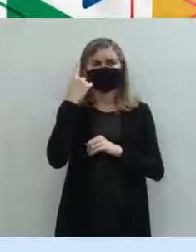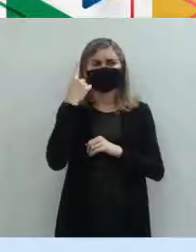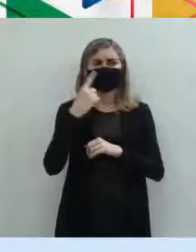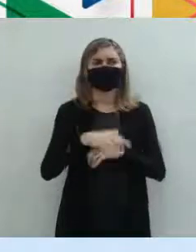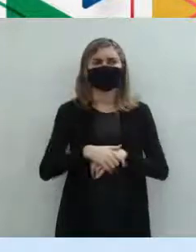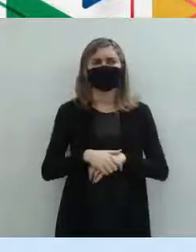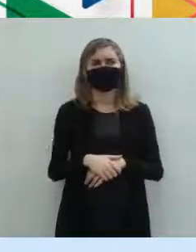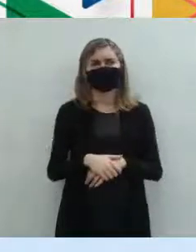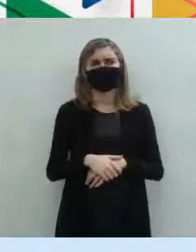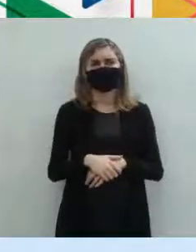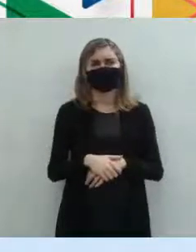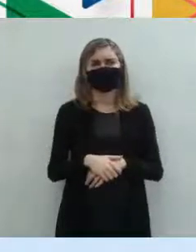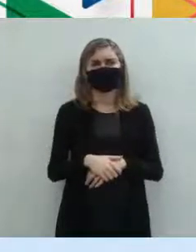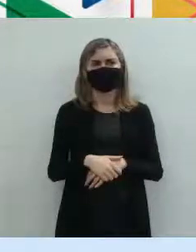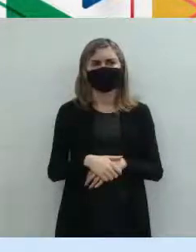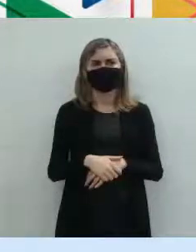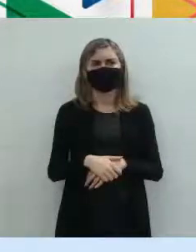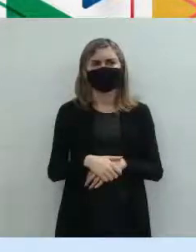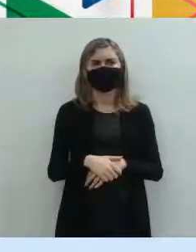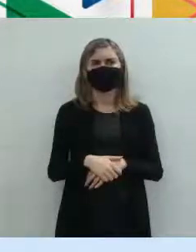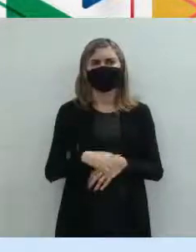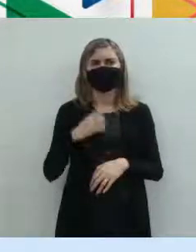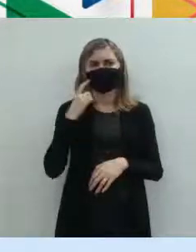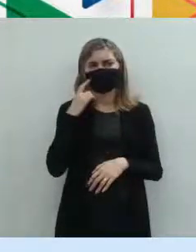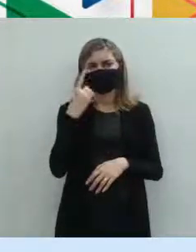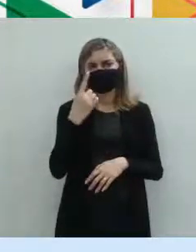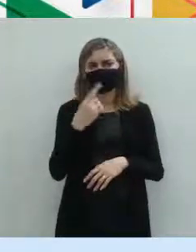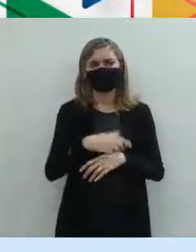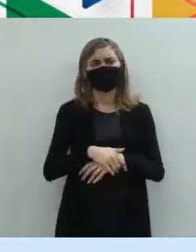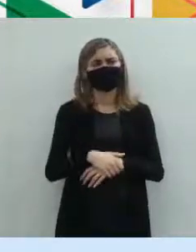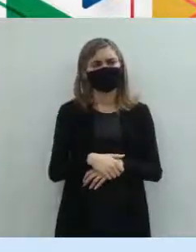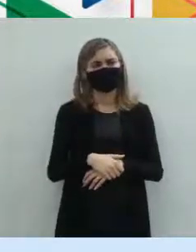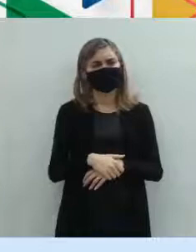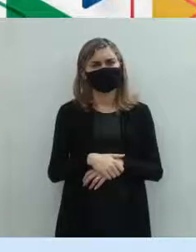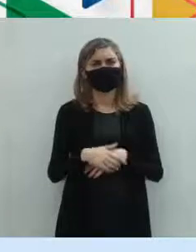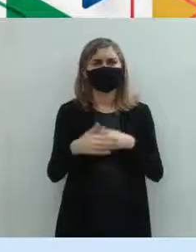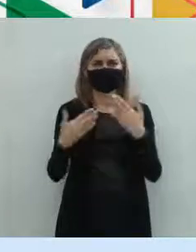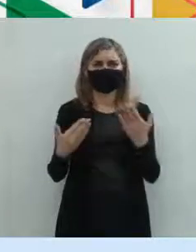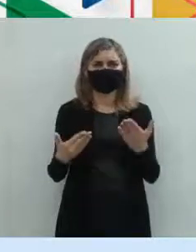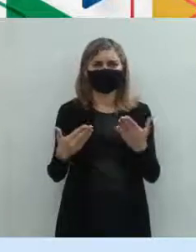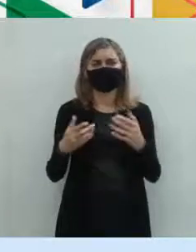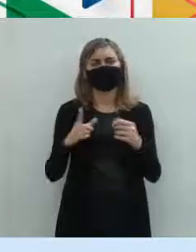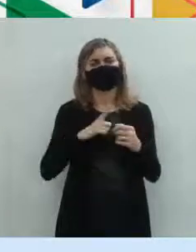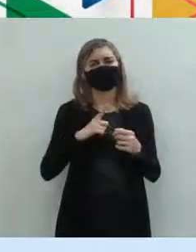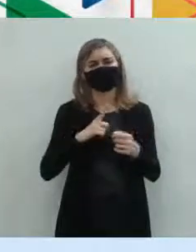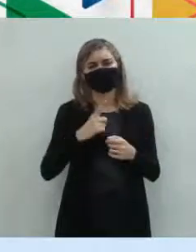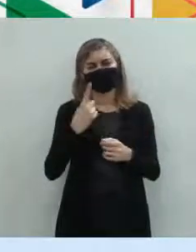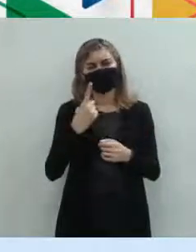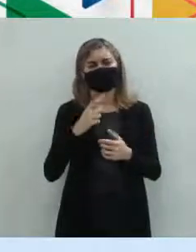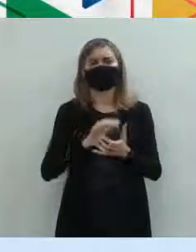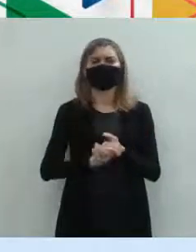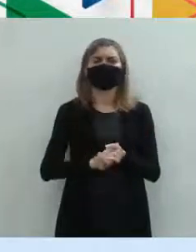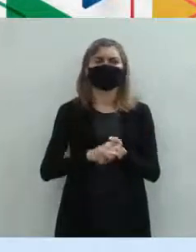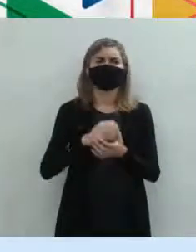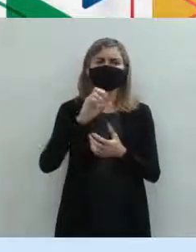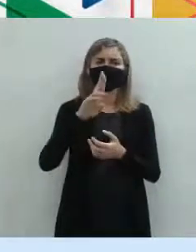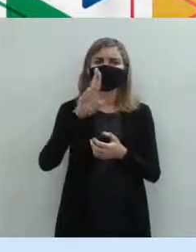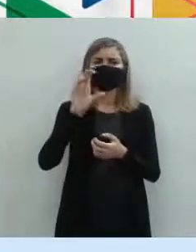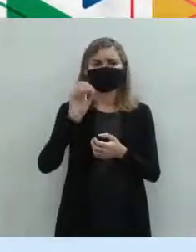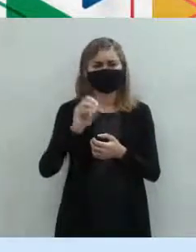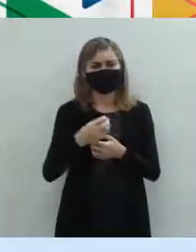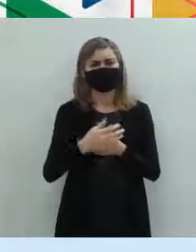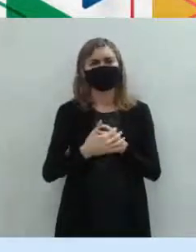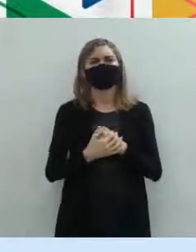outro lado. Ligamos embaixo. E ligamos. E voilá! Nós temos aí um